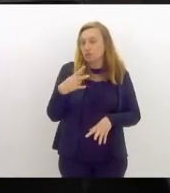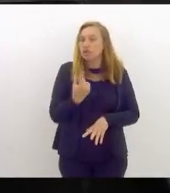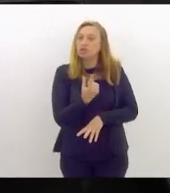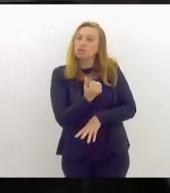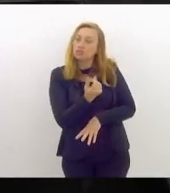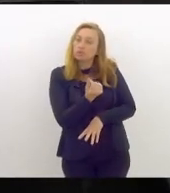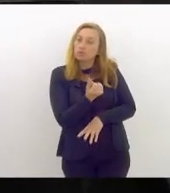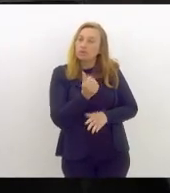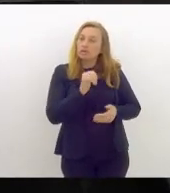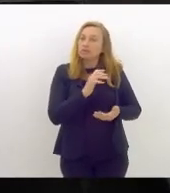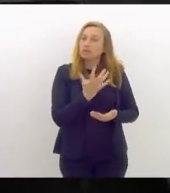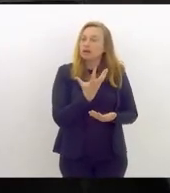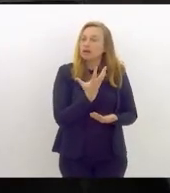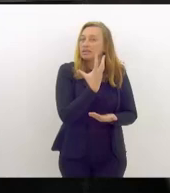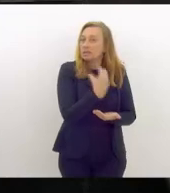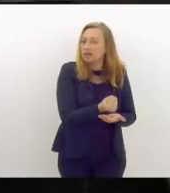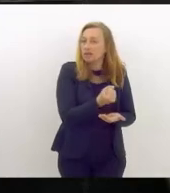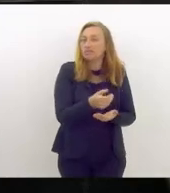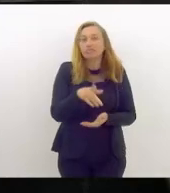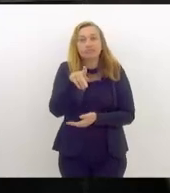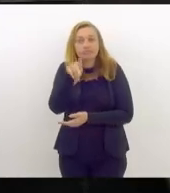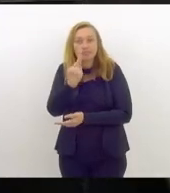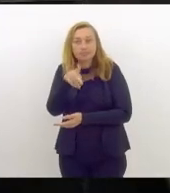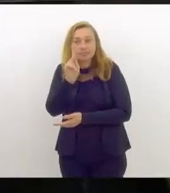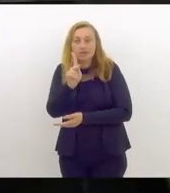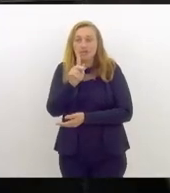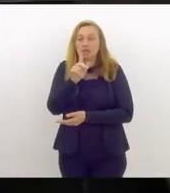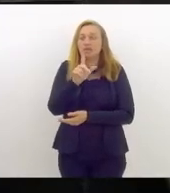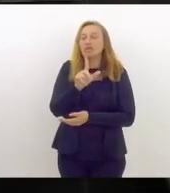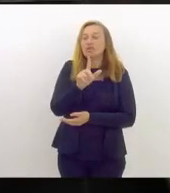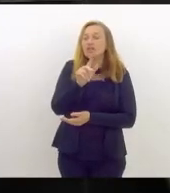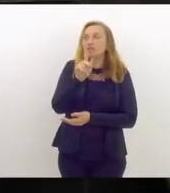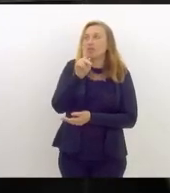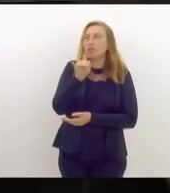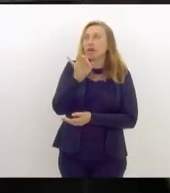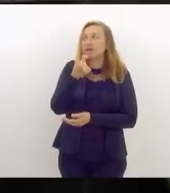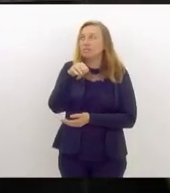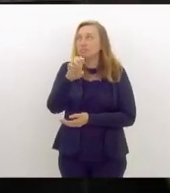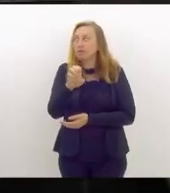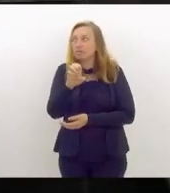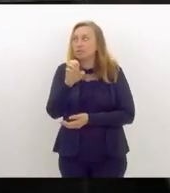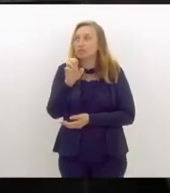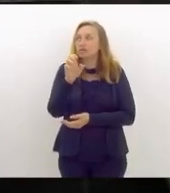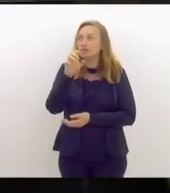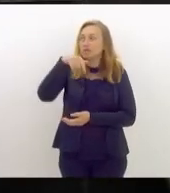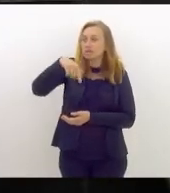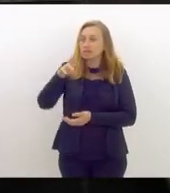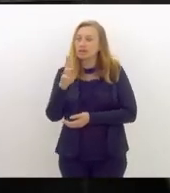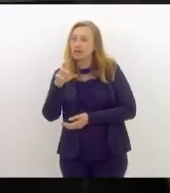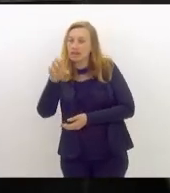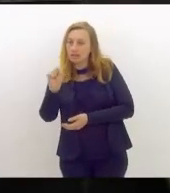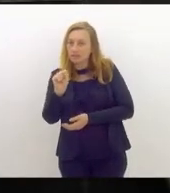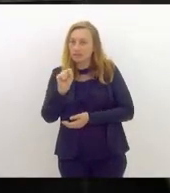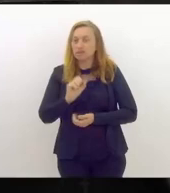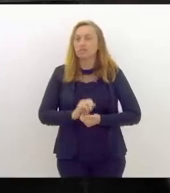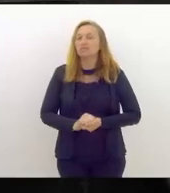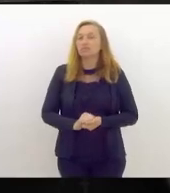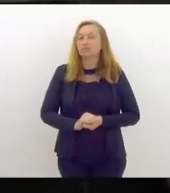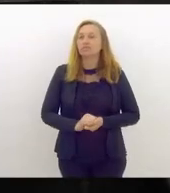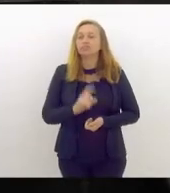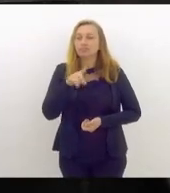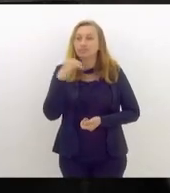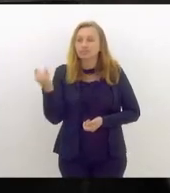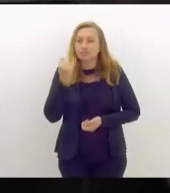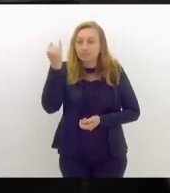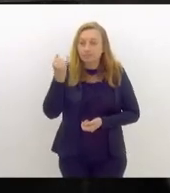pela Petrobras, que o Paulo Guedes e nem o governo federal ousou colocar a mão. Então é importante que